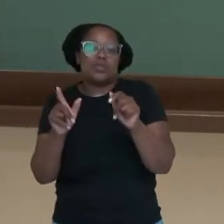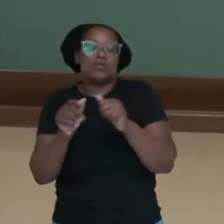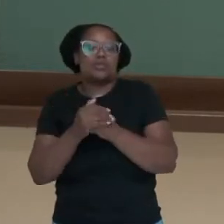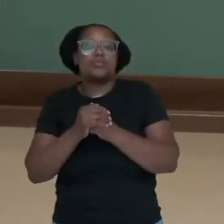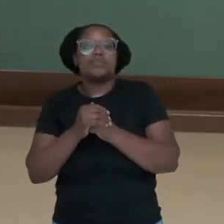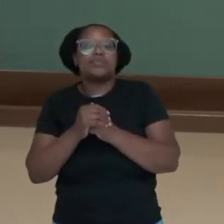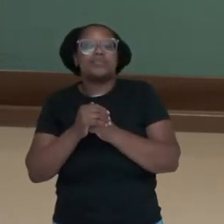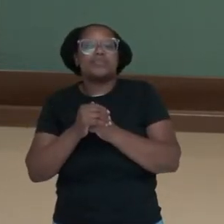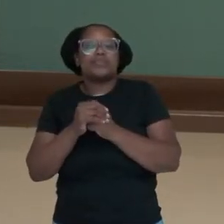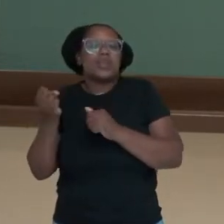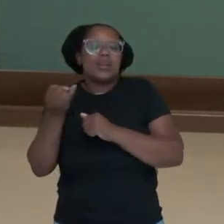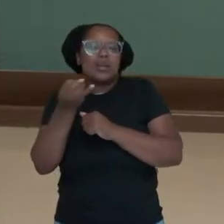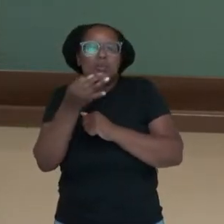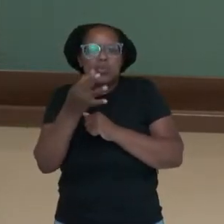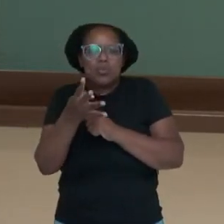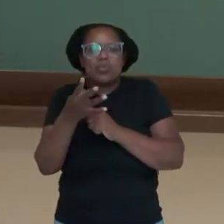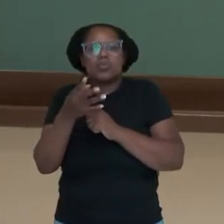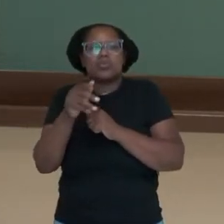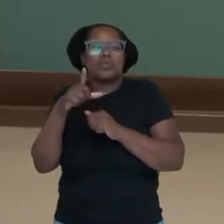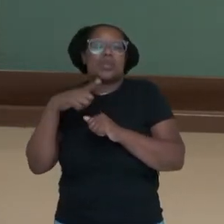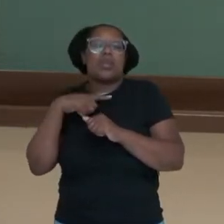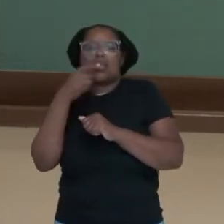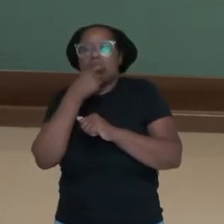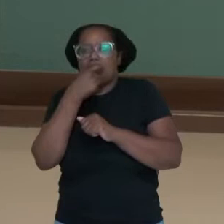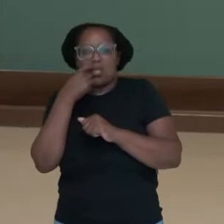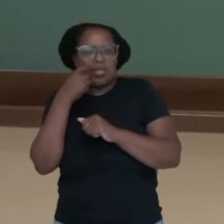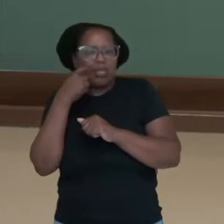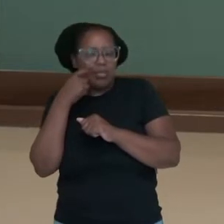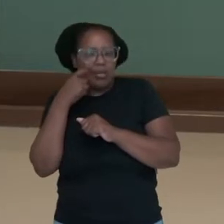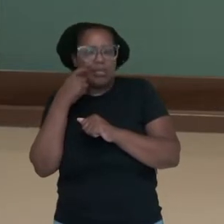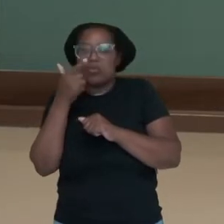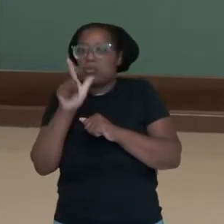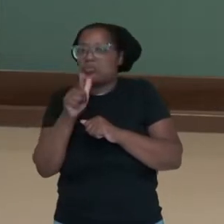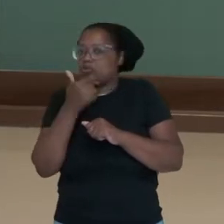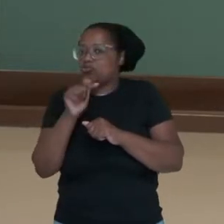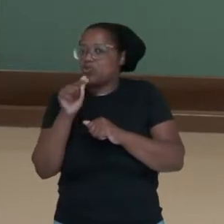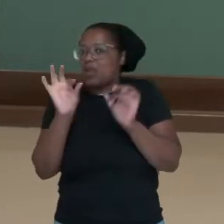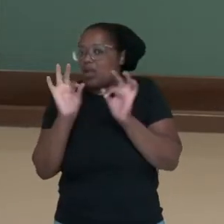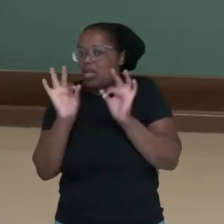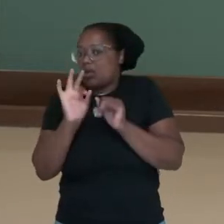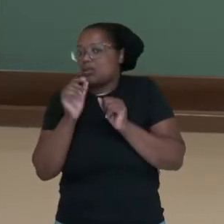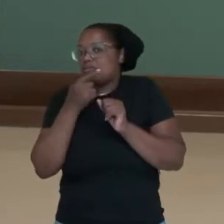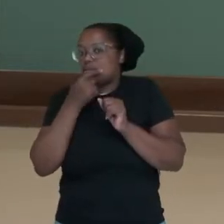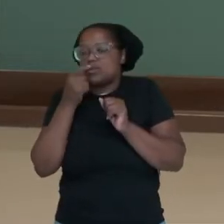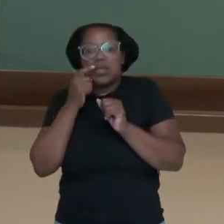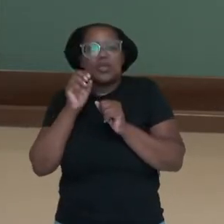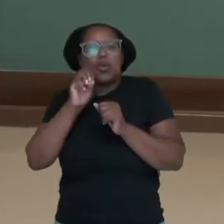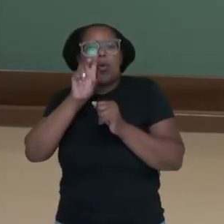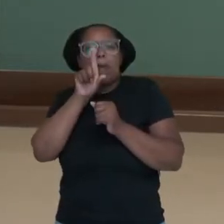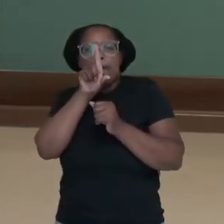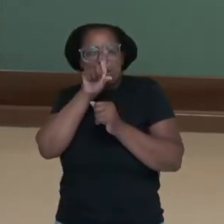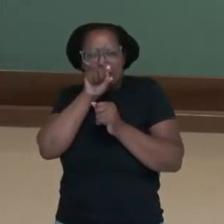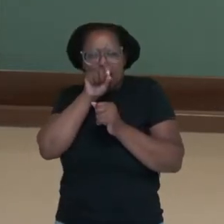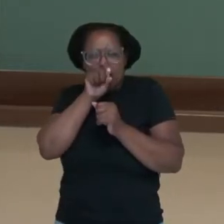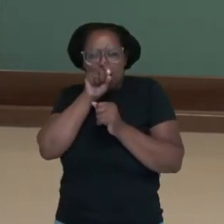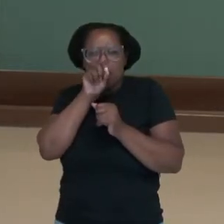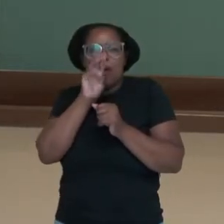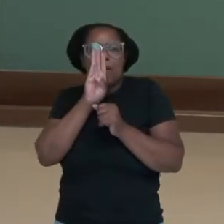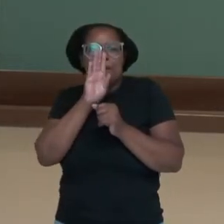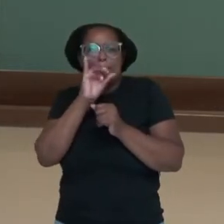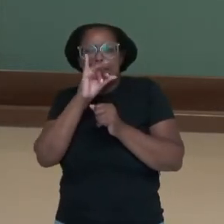alimentar, né? Alguns apresentam dentes, outros não têm dentes, bicos. Então,